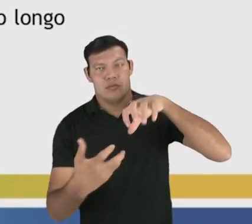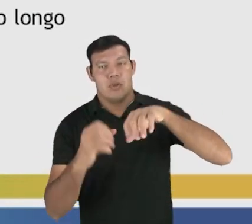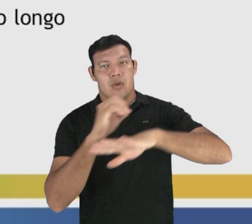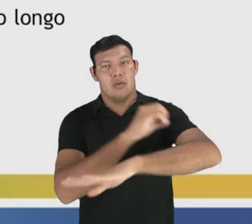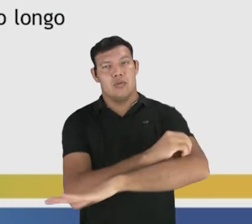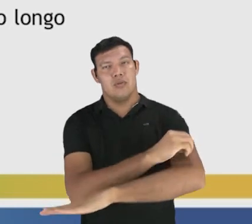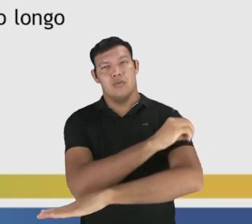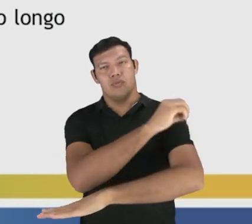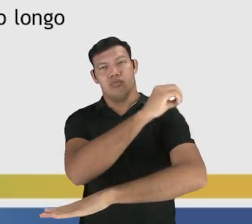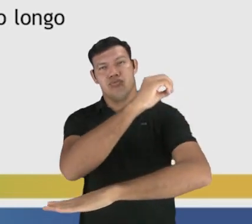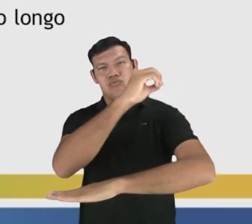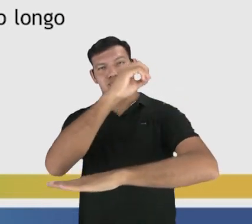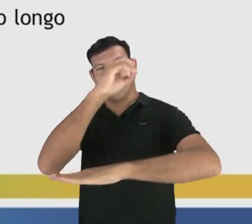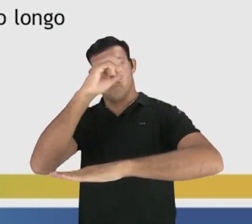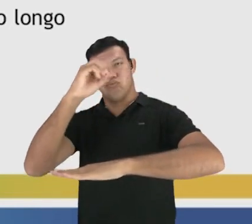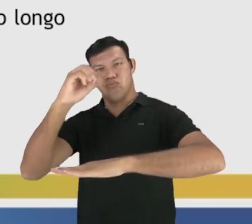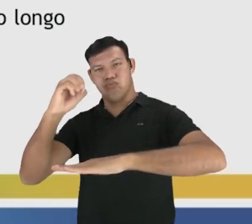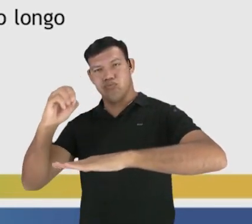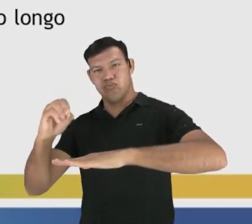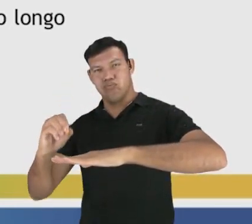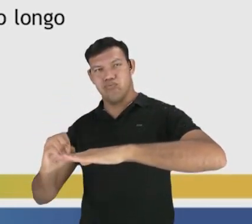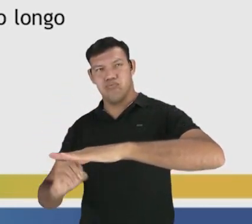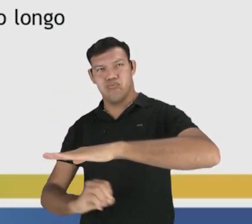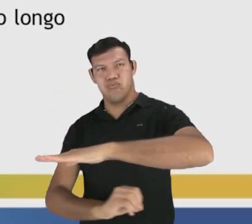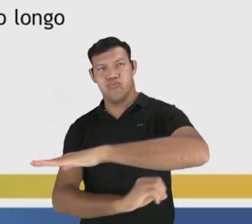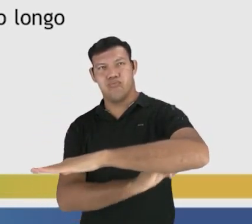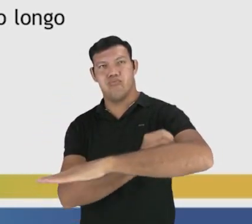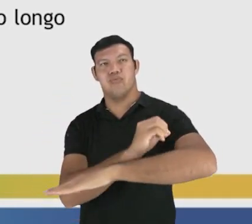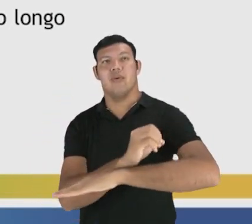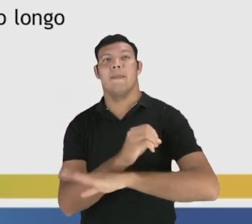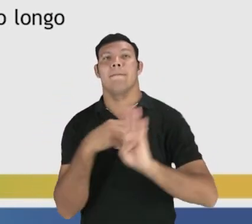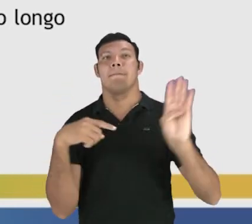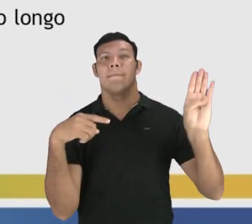dia. Letra B, deslocação da